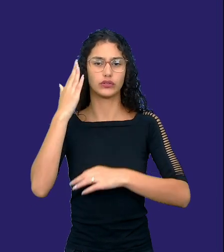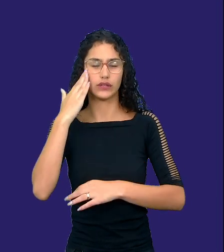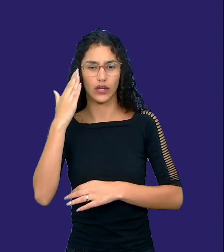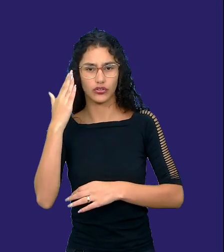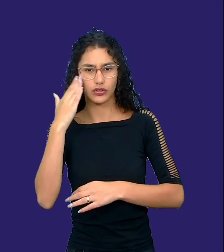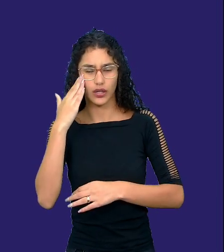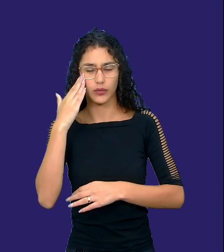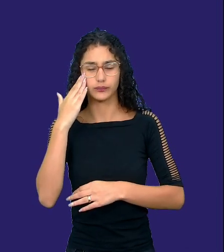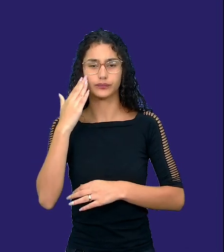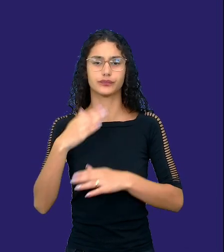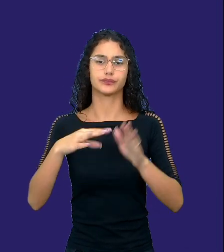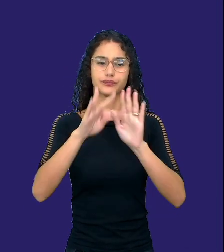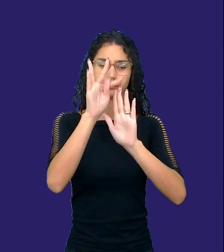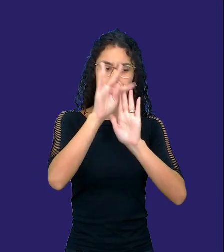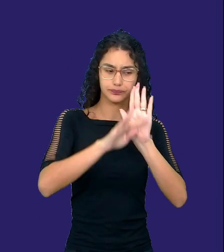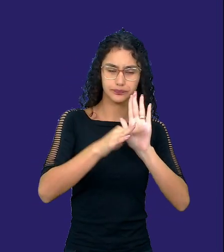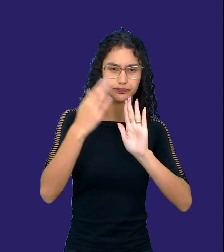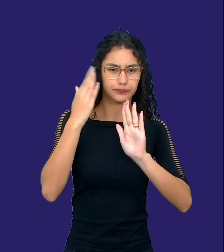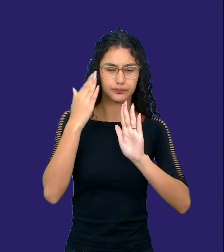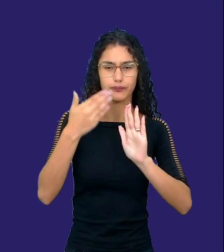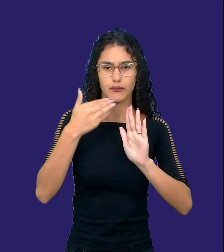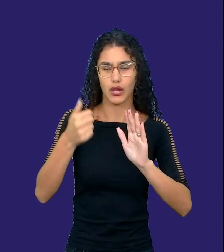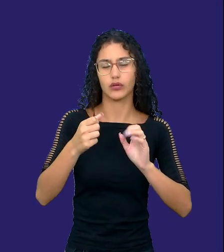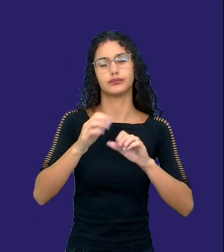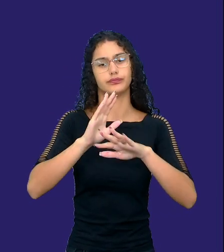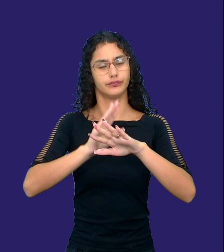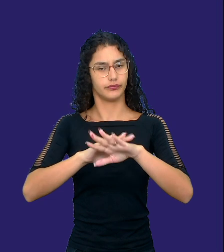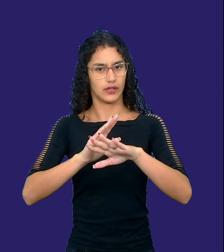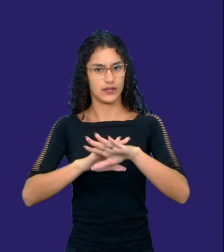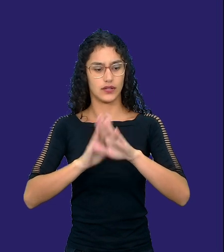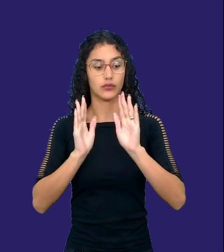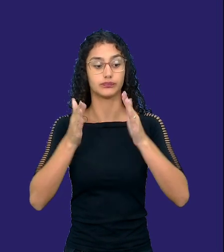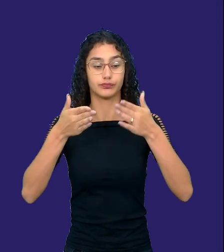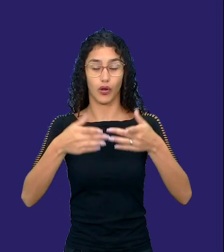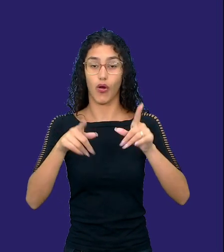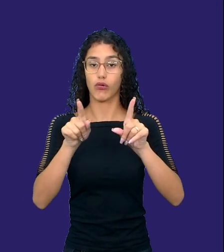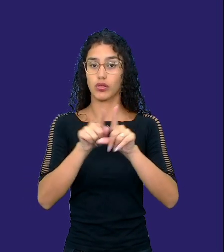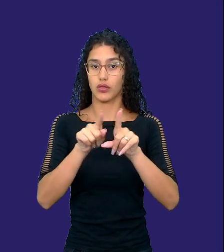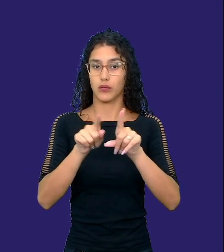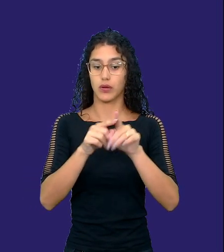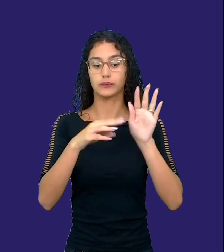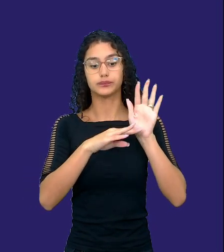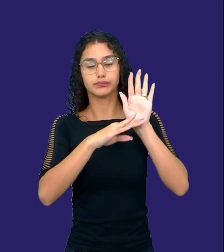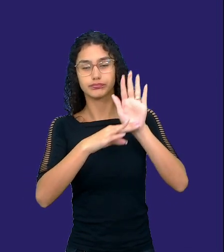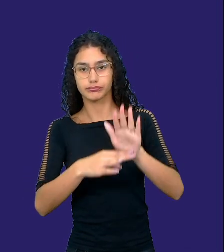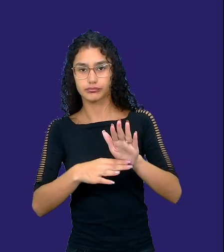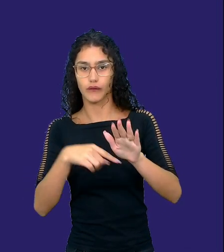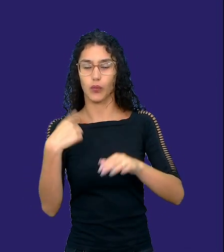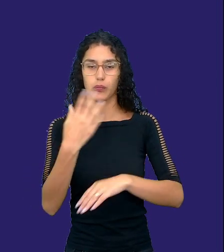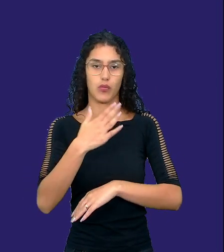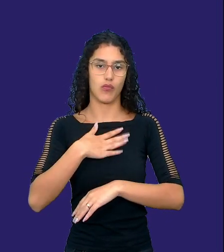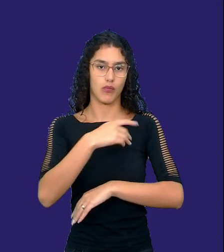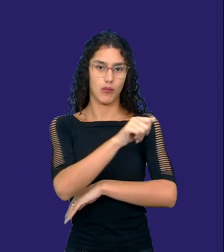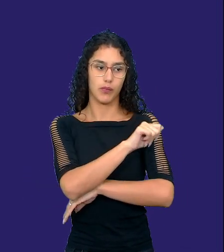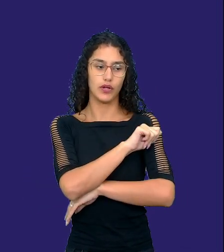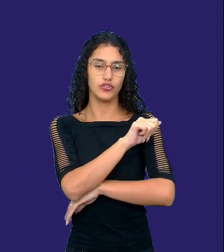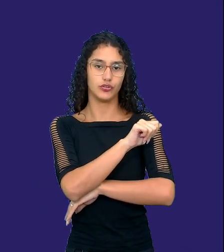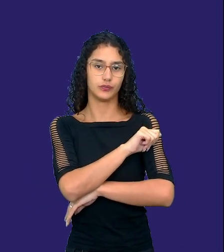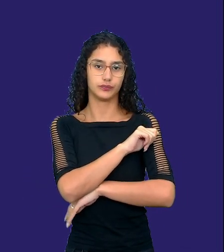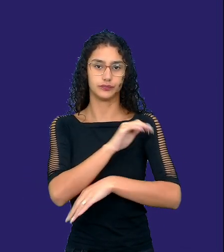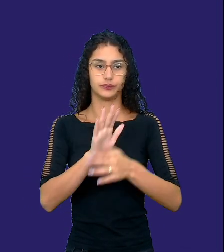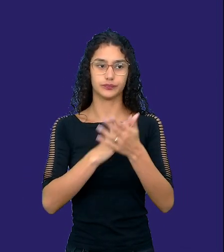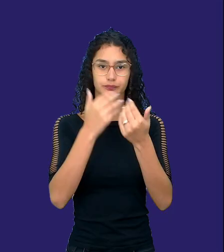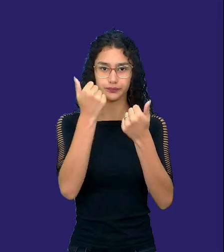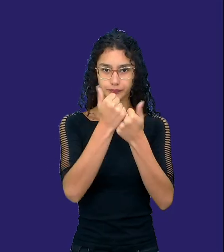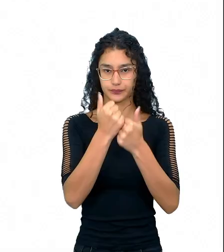forma melhor os textos, né? Então, eu estou trabalhando nesse sentido, eu estou auxiliando o meu estudante, né? Então, é